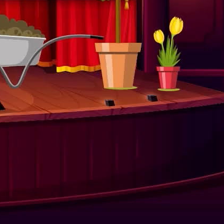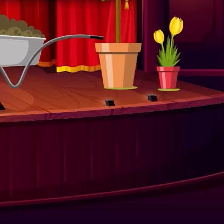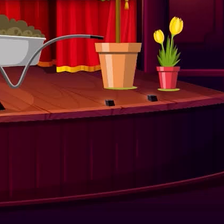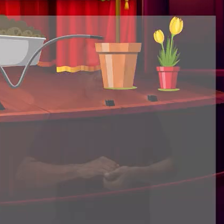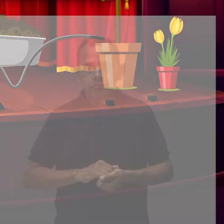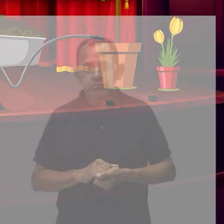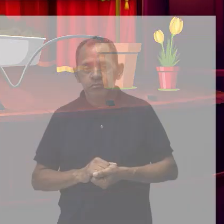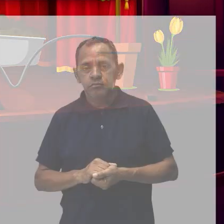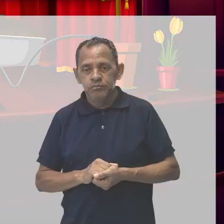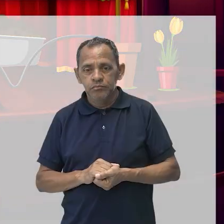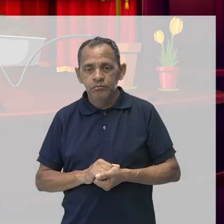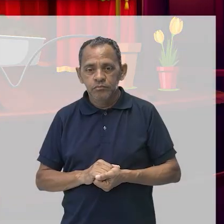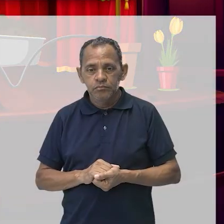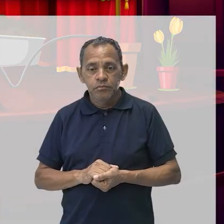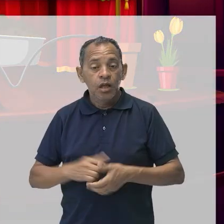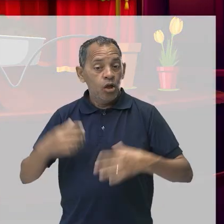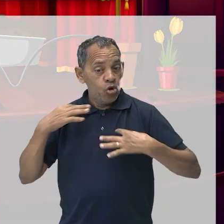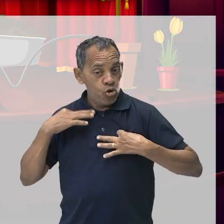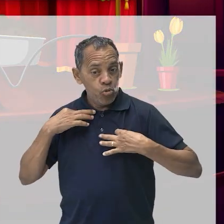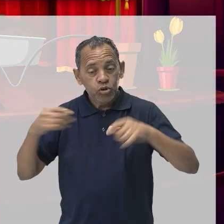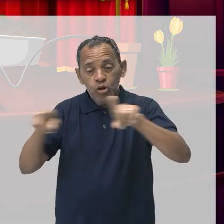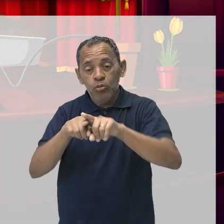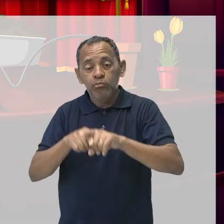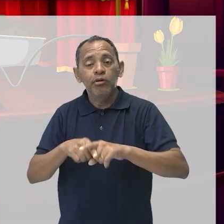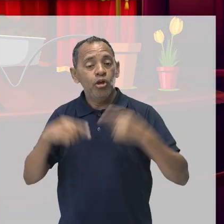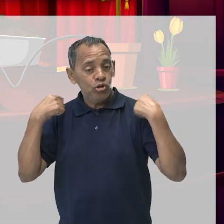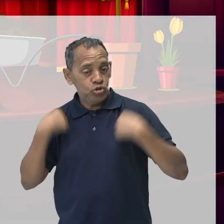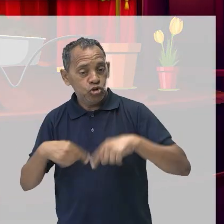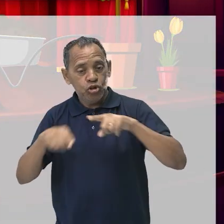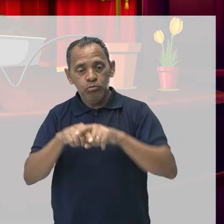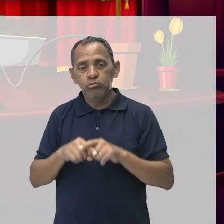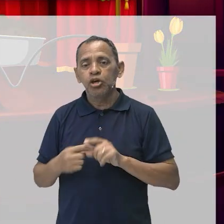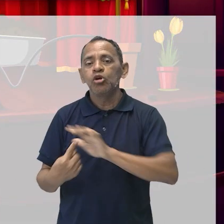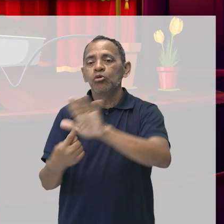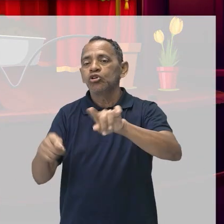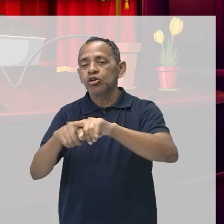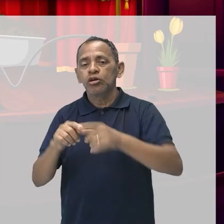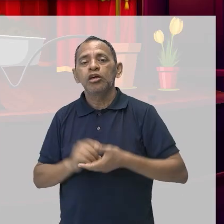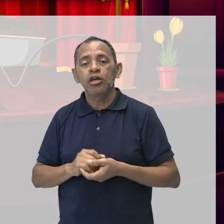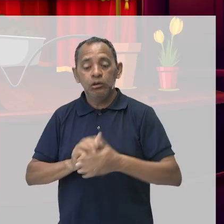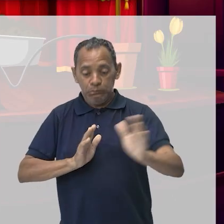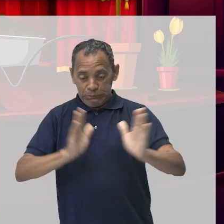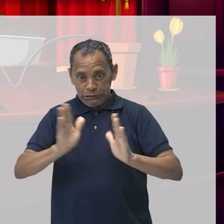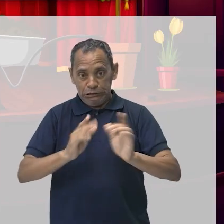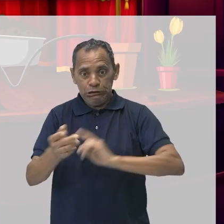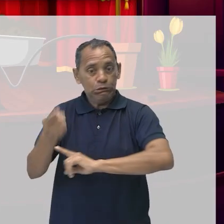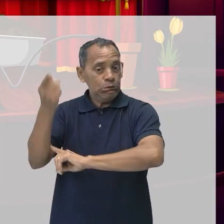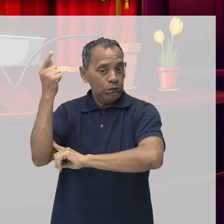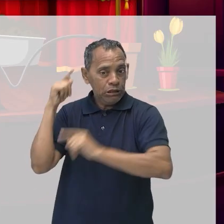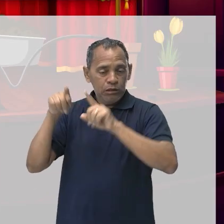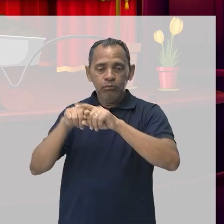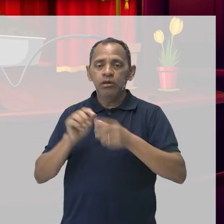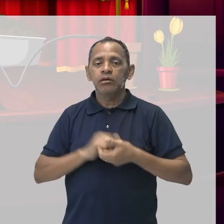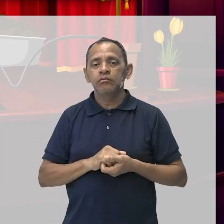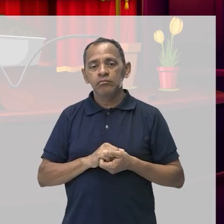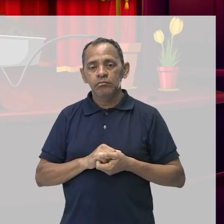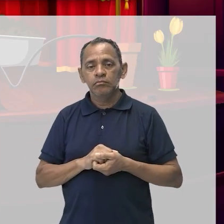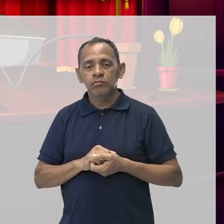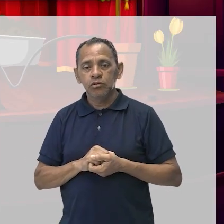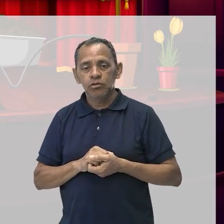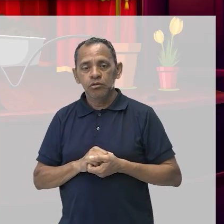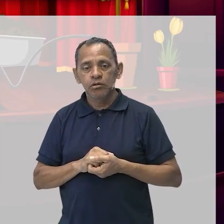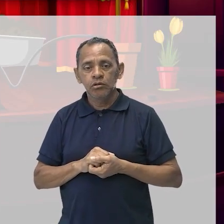sua época, condição social, profissão e estilo de vida. O O figurino é uma das partes